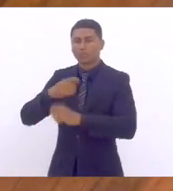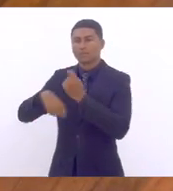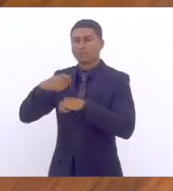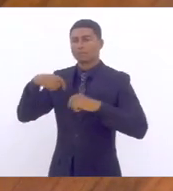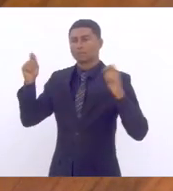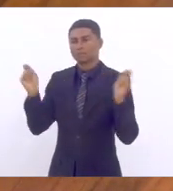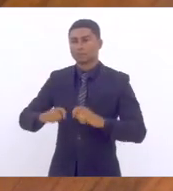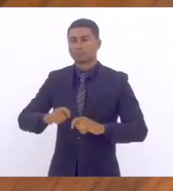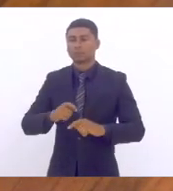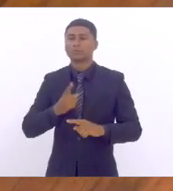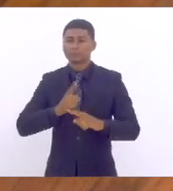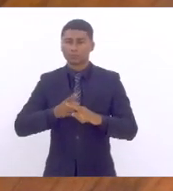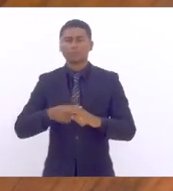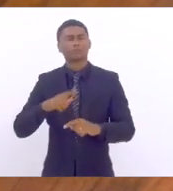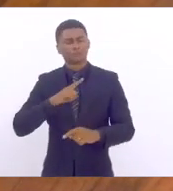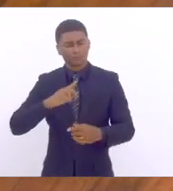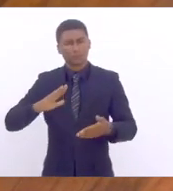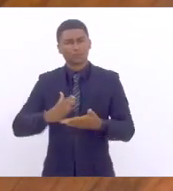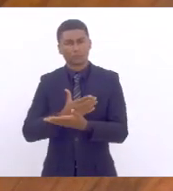Porque já temos coisa julgada.